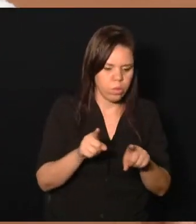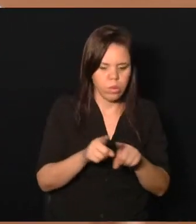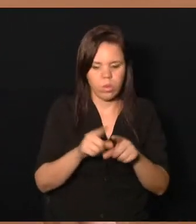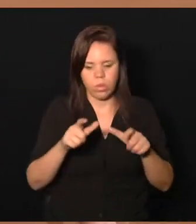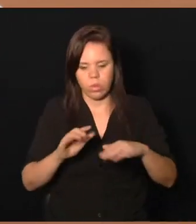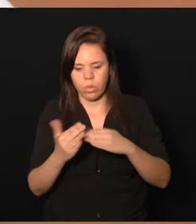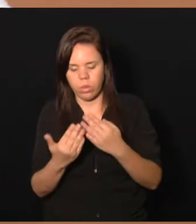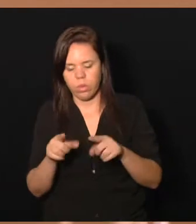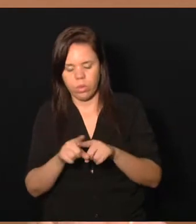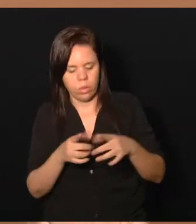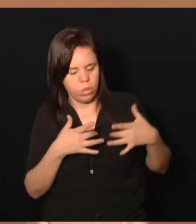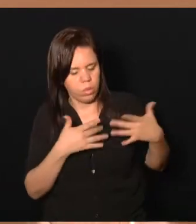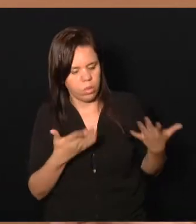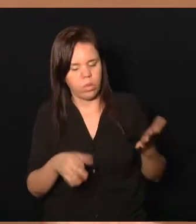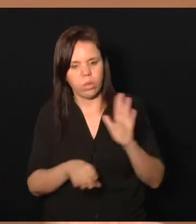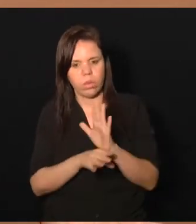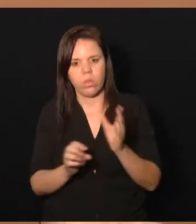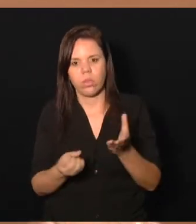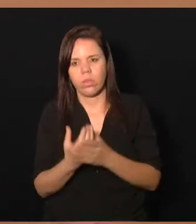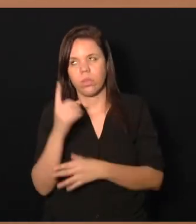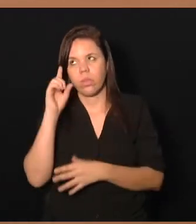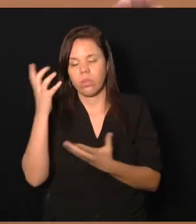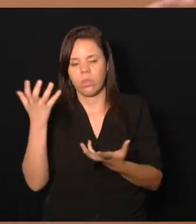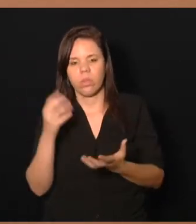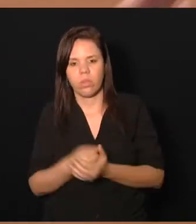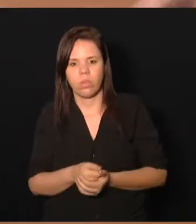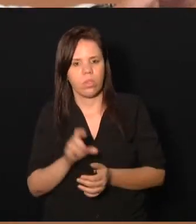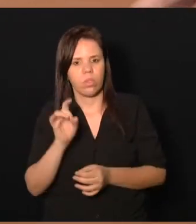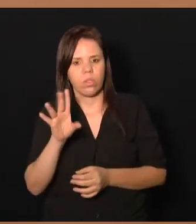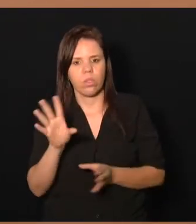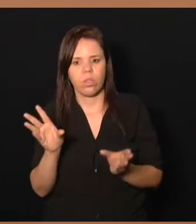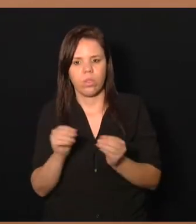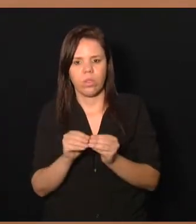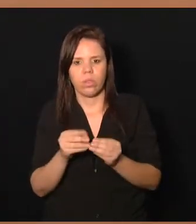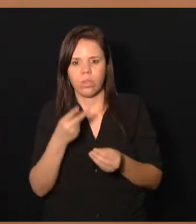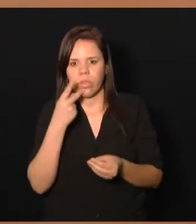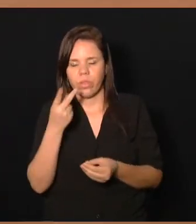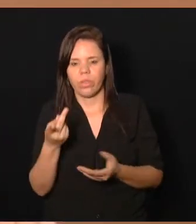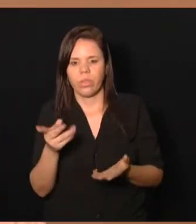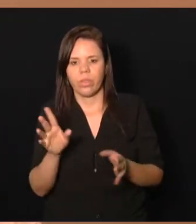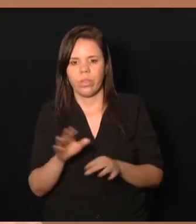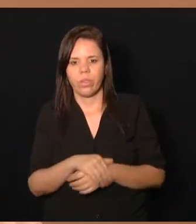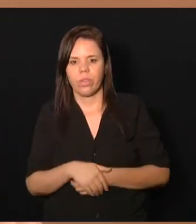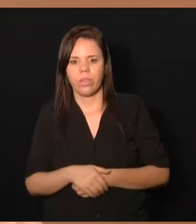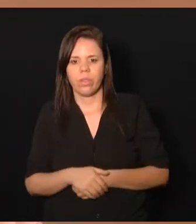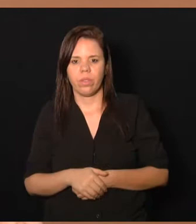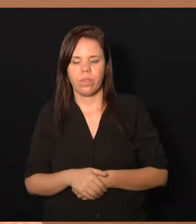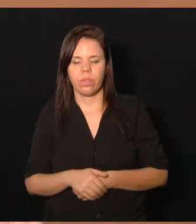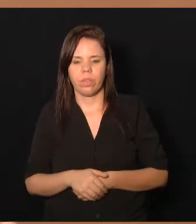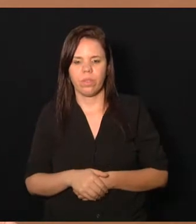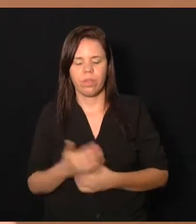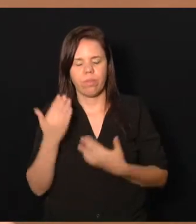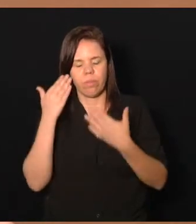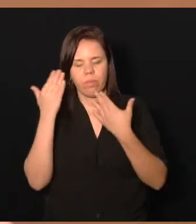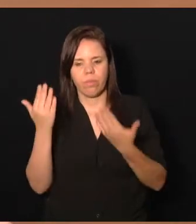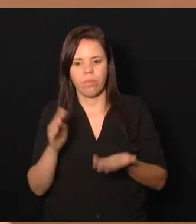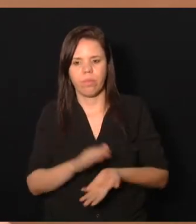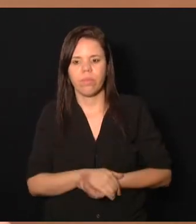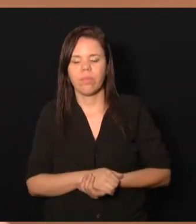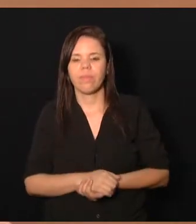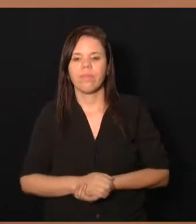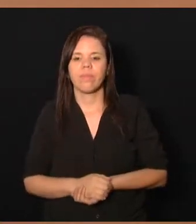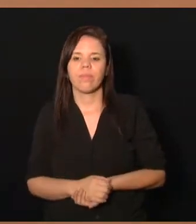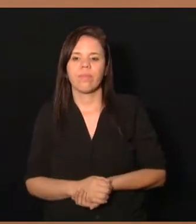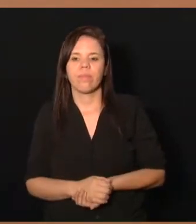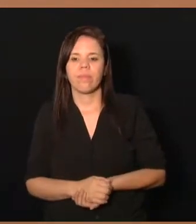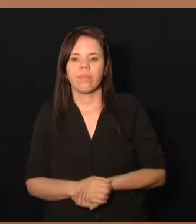para acontecer a rua. E nós vamos inaugurar já, se Deus quiser. É só isso. Me perdoe ser um pouquinho mais longo. Obrigado.